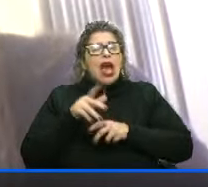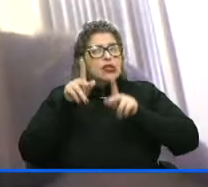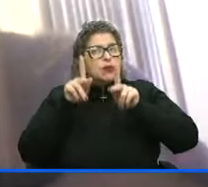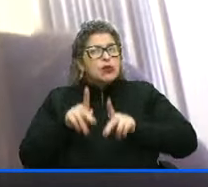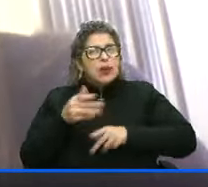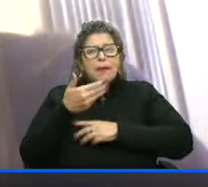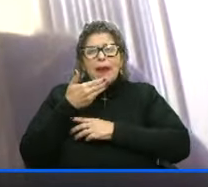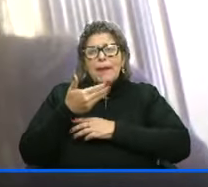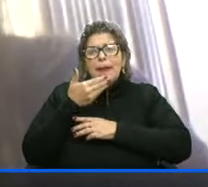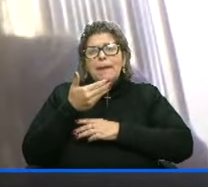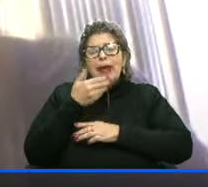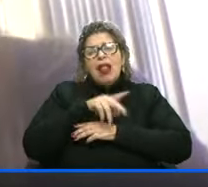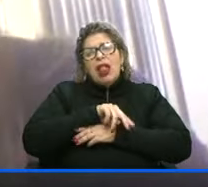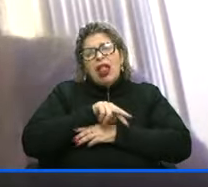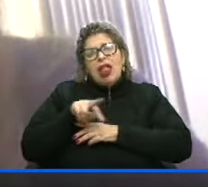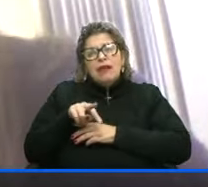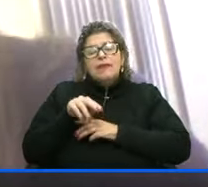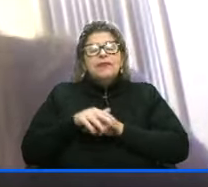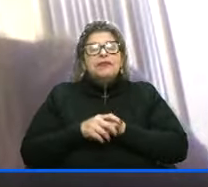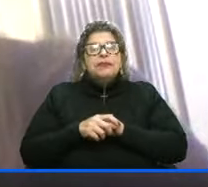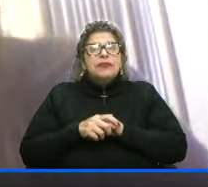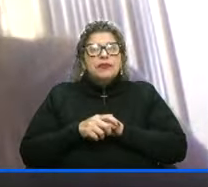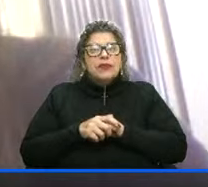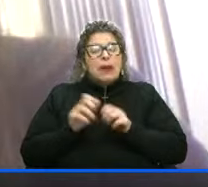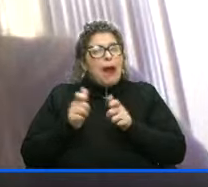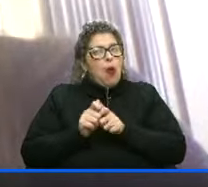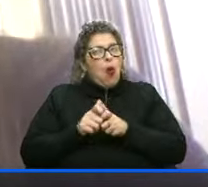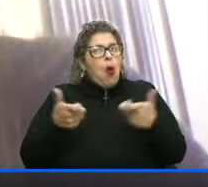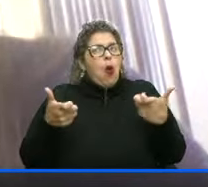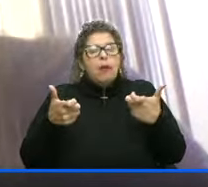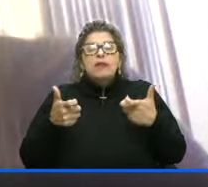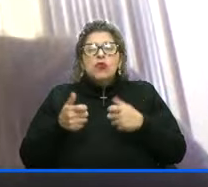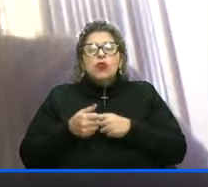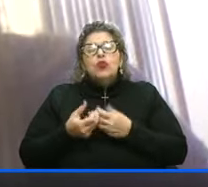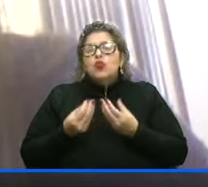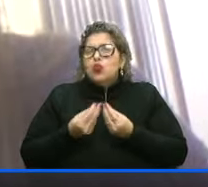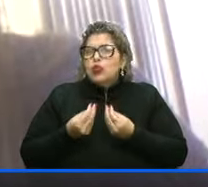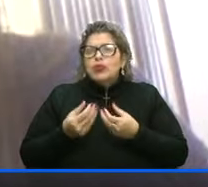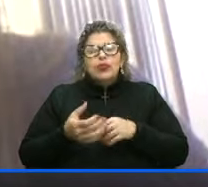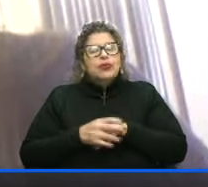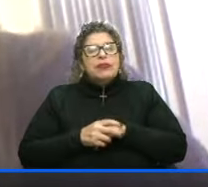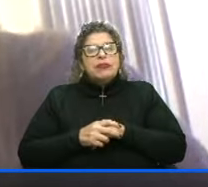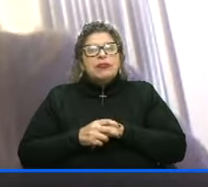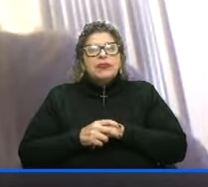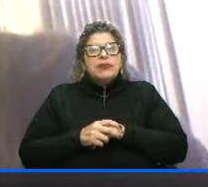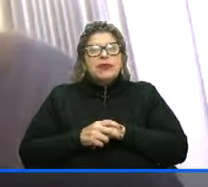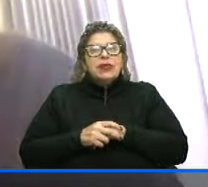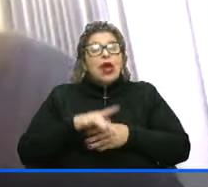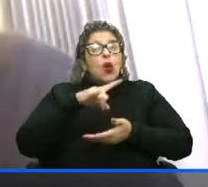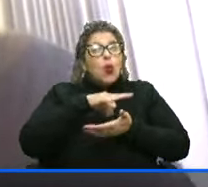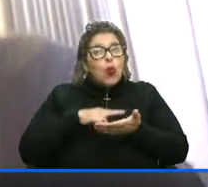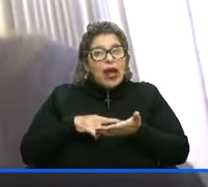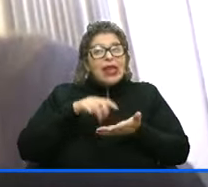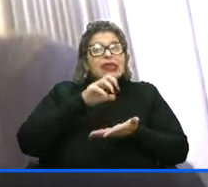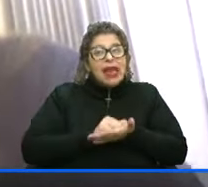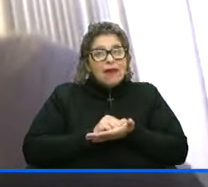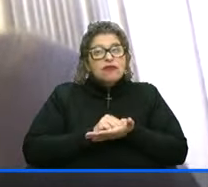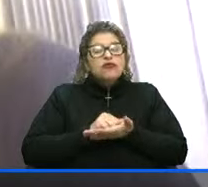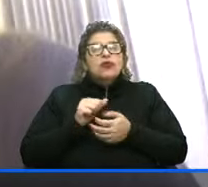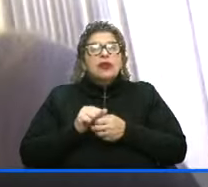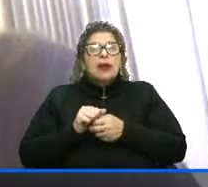várias vezes, às vezes, então o número é bem grande, o volume é bem grande. Então, o cadastro, ele pode ser